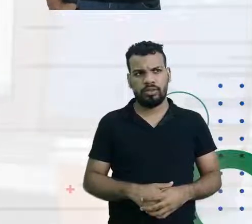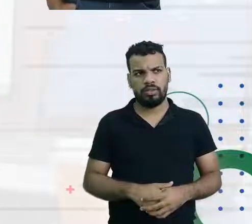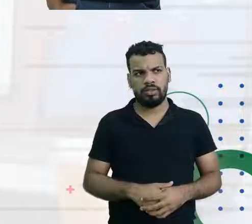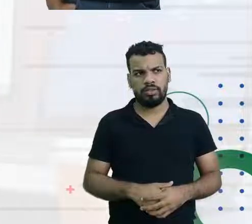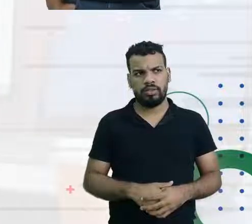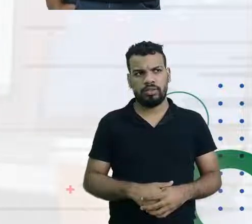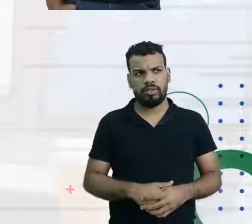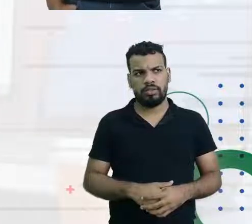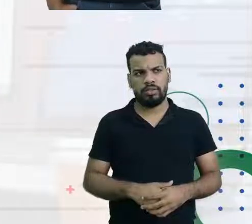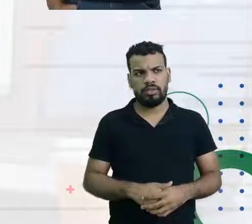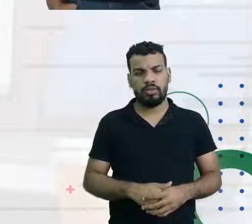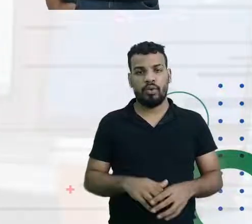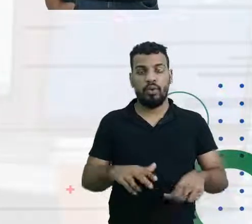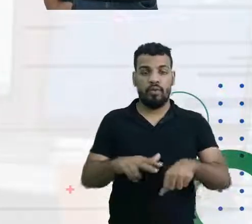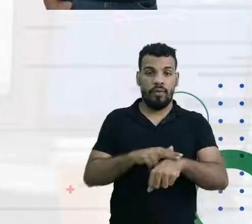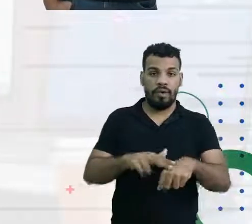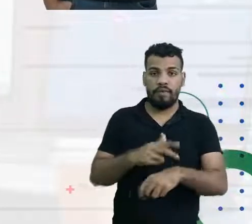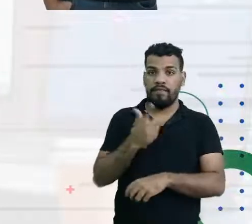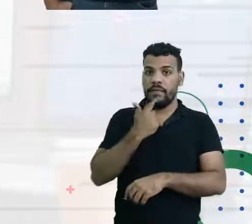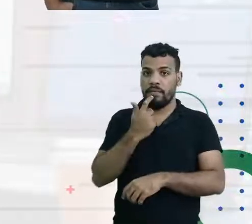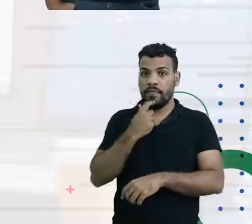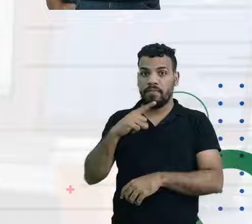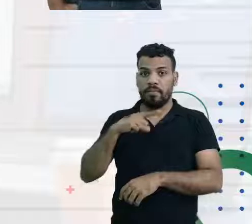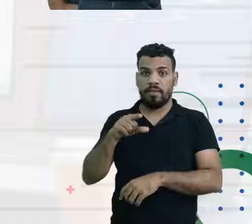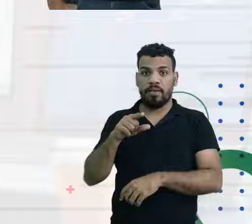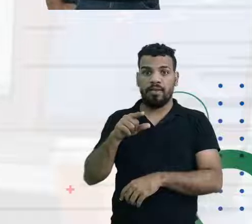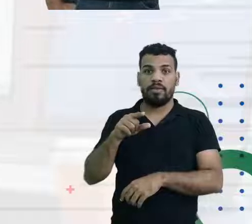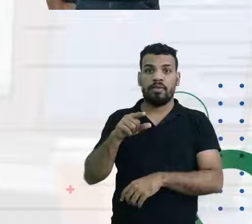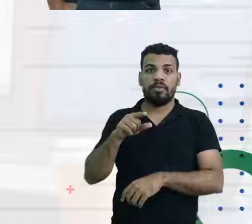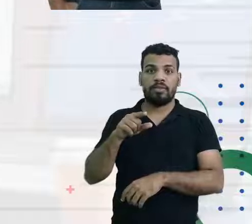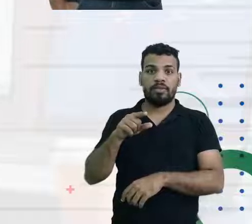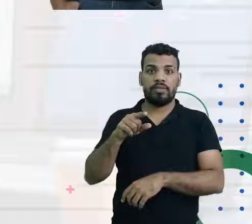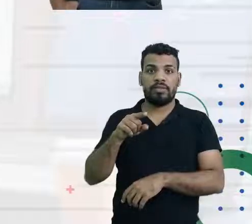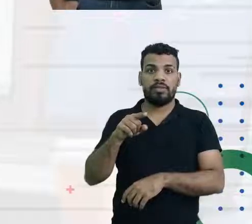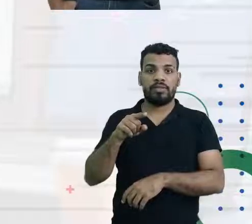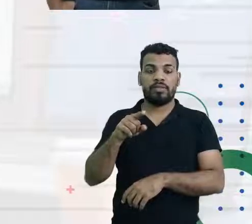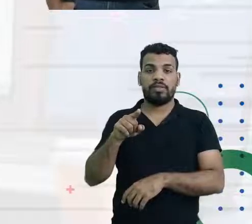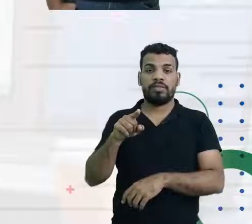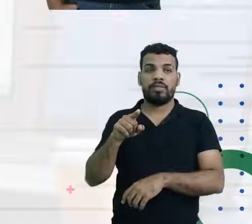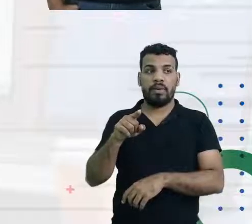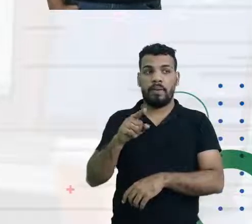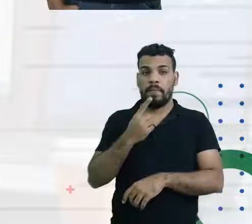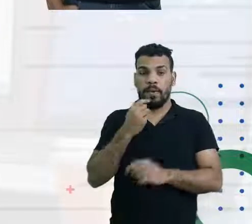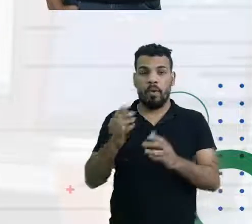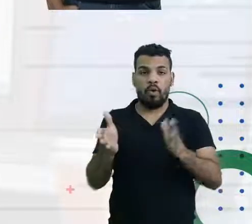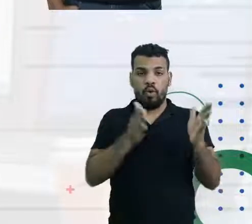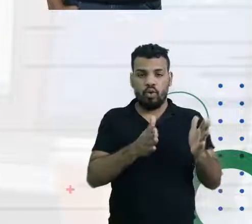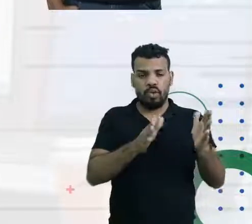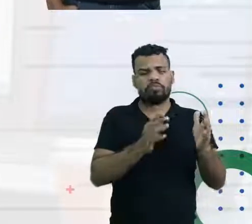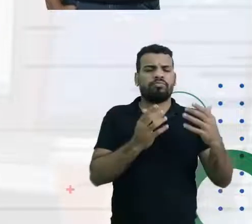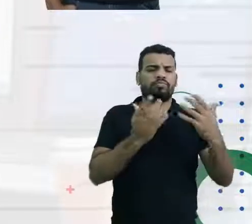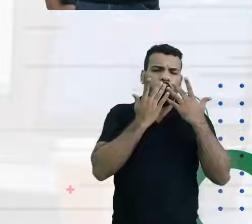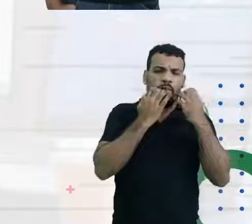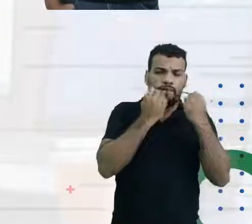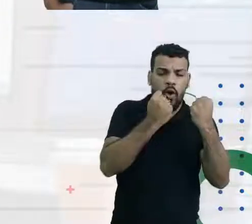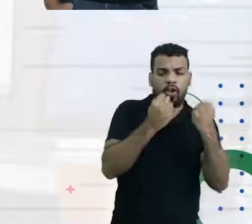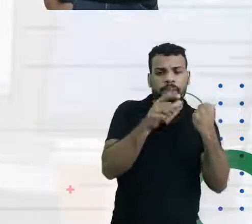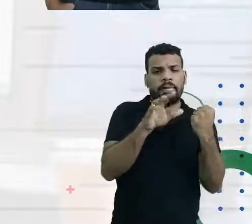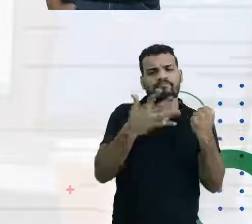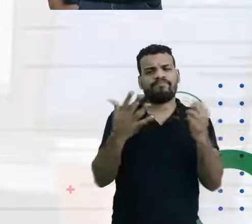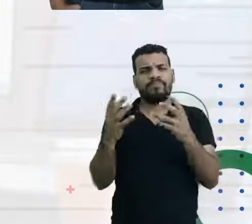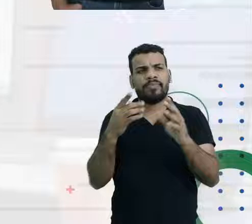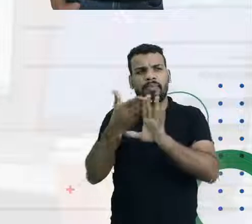verde e o vermelho principalmente, usado no primeiro plano e um pouquinho menos saturado no segundo plano, mas ainda assim